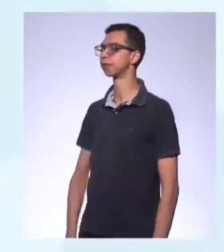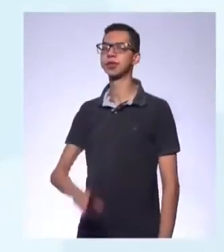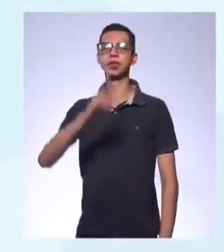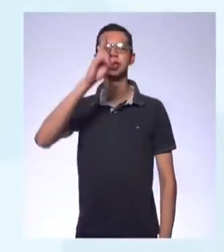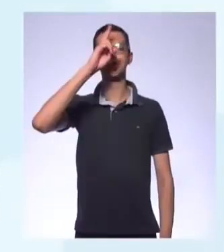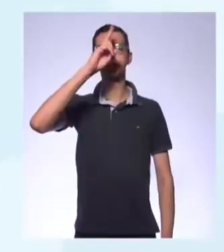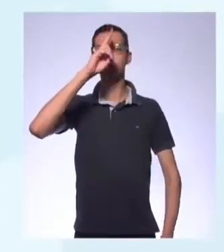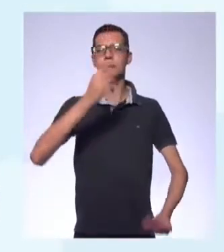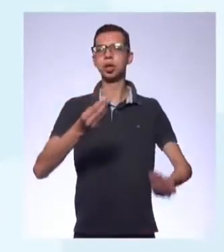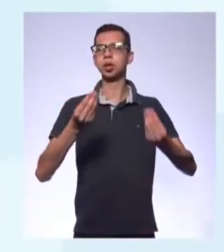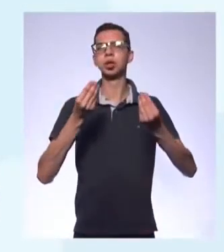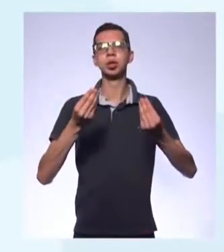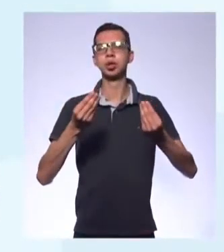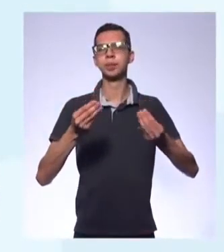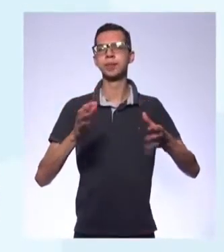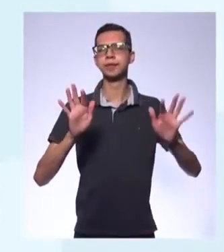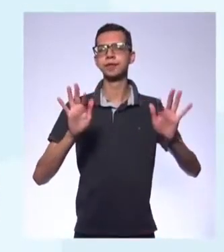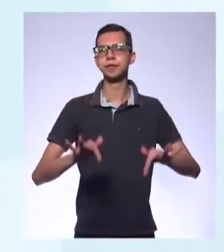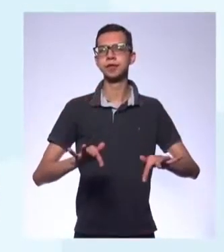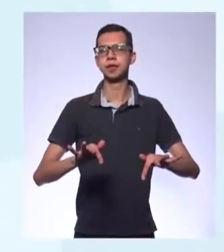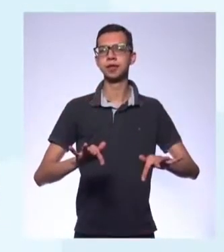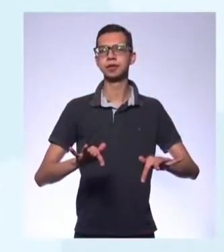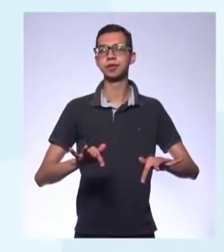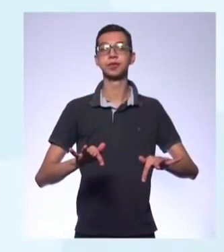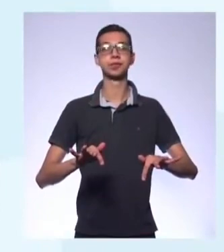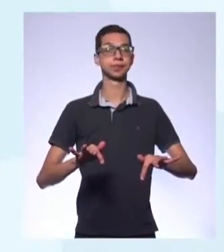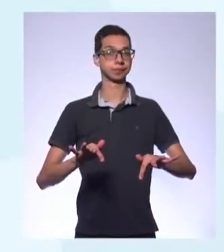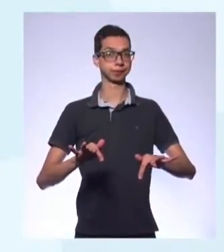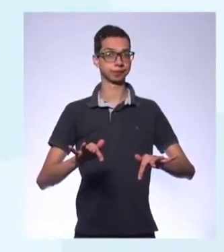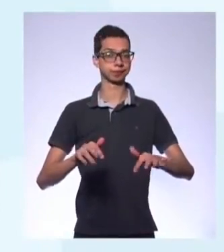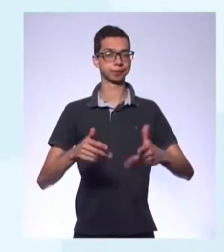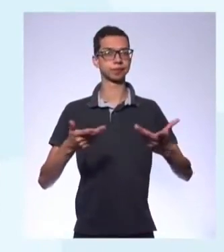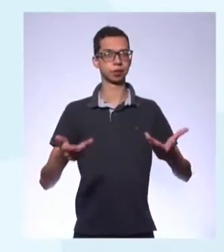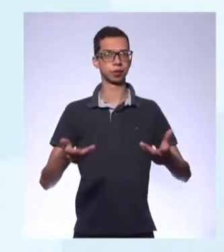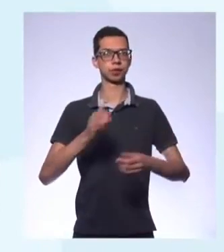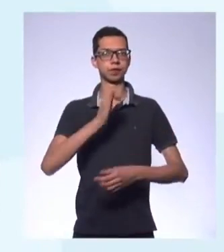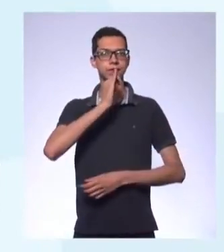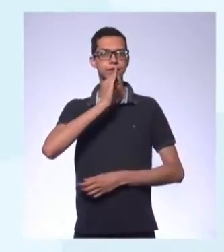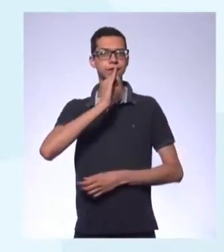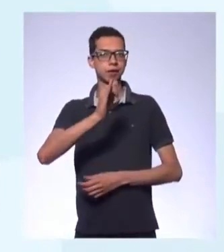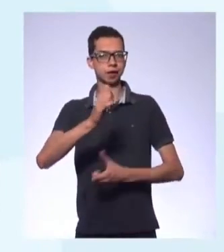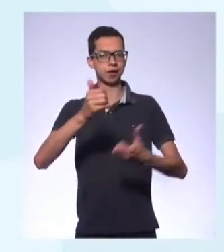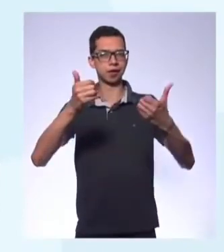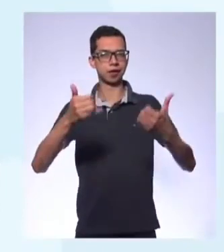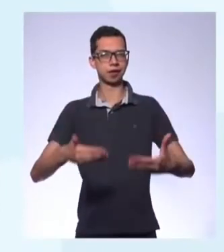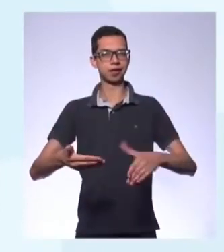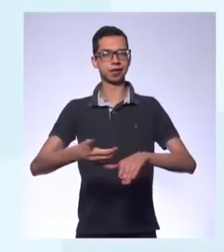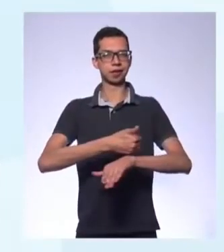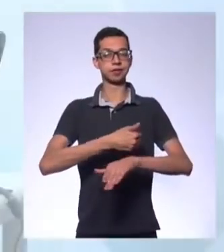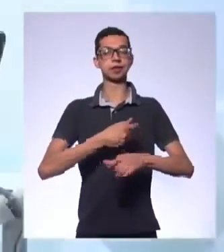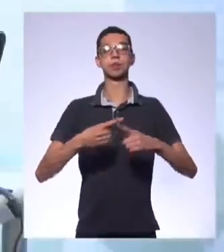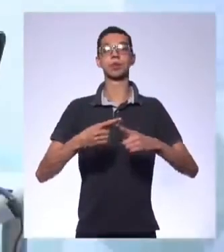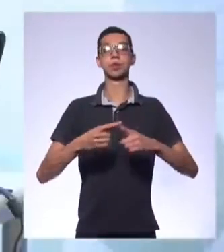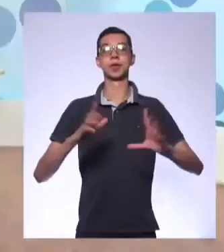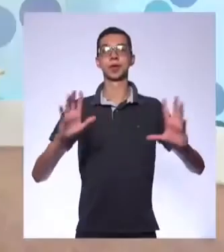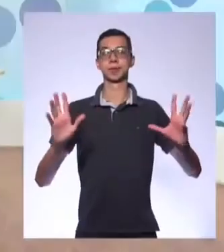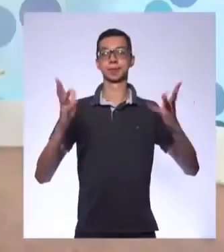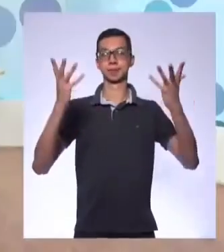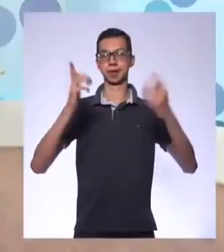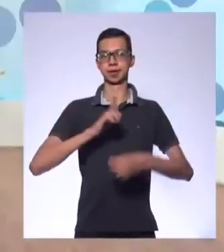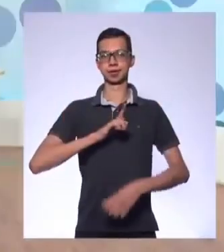história? Então, vamos falar um pouquinho do antes, que eles foram, então, a um baile de máscaras,